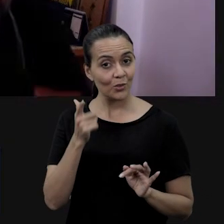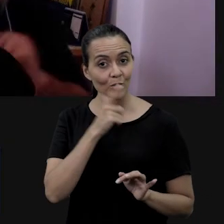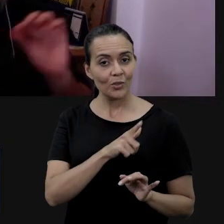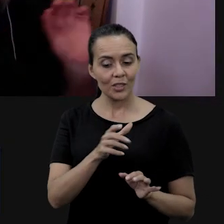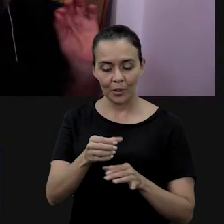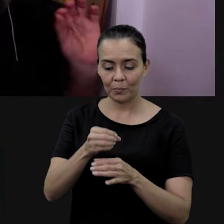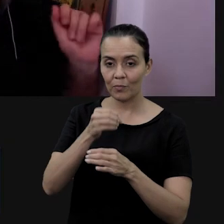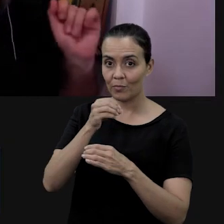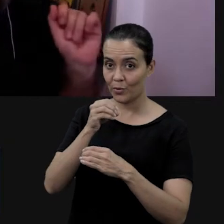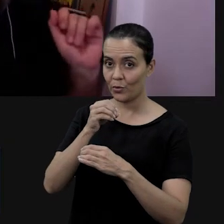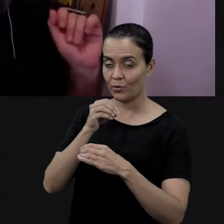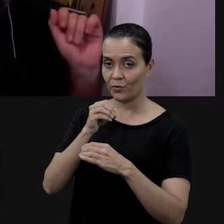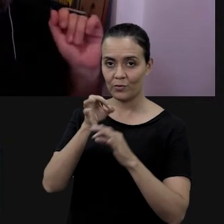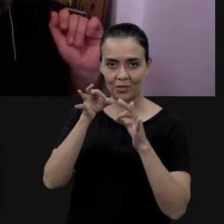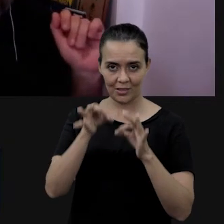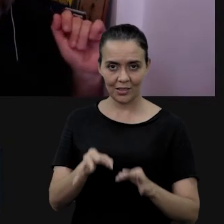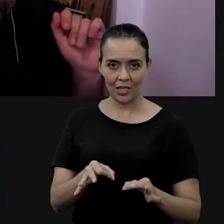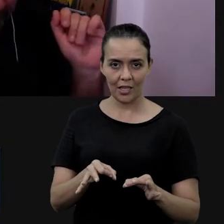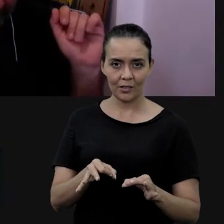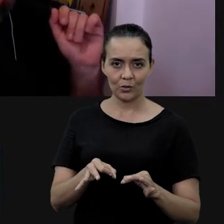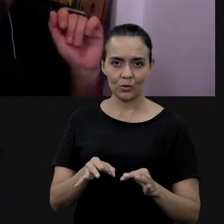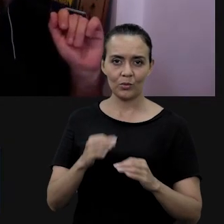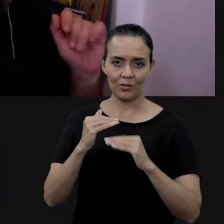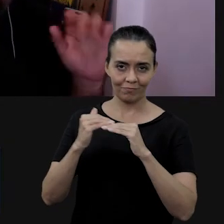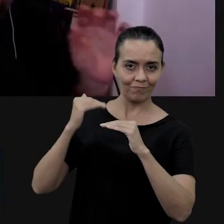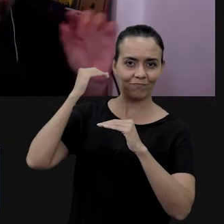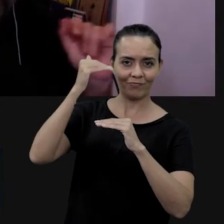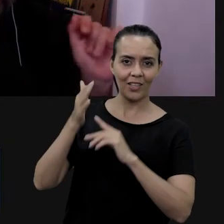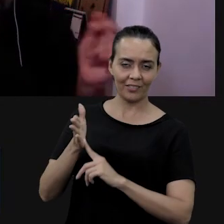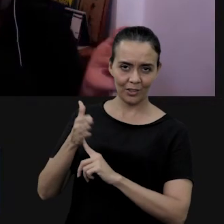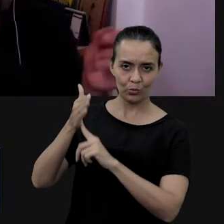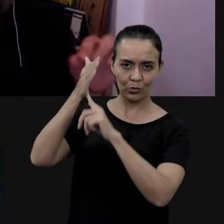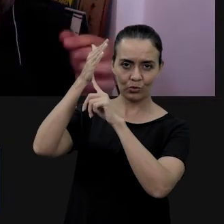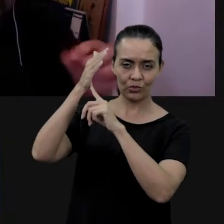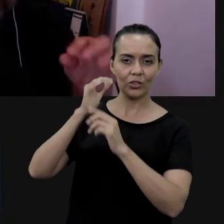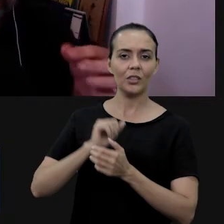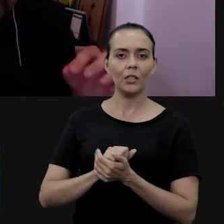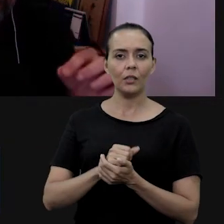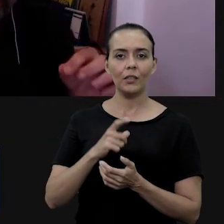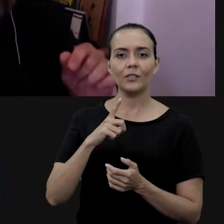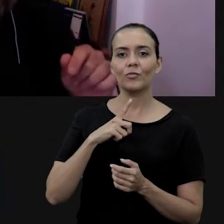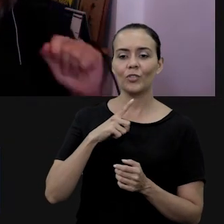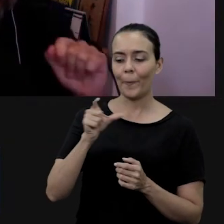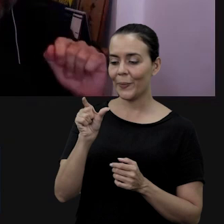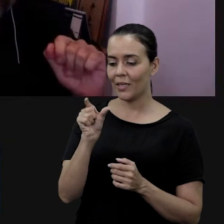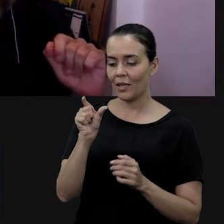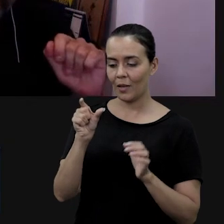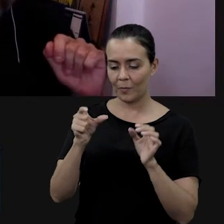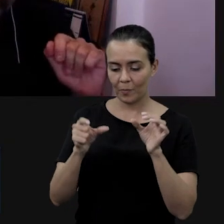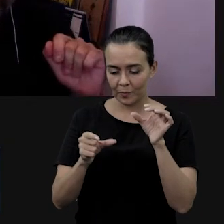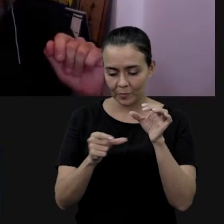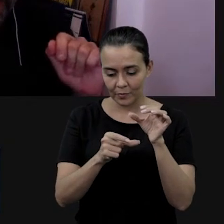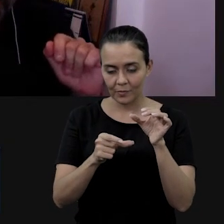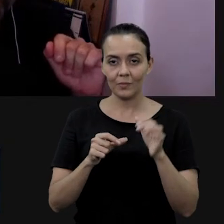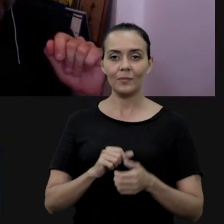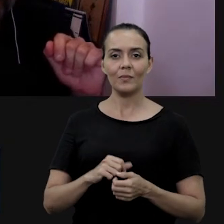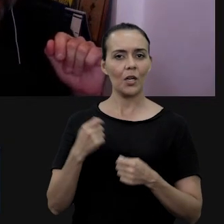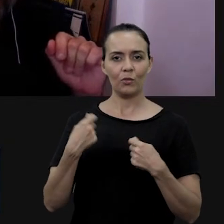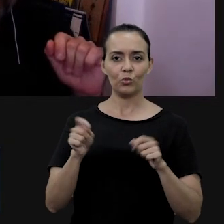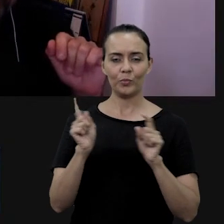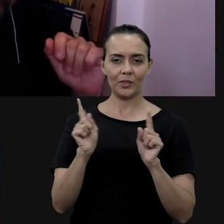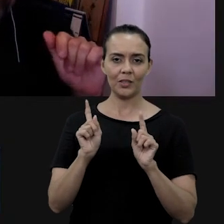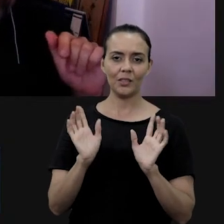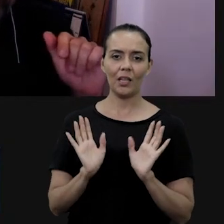primeiro microfone direcional, né, o hipercardioide, o Boom, ele era com pilha. Então, eu não